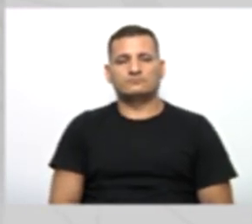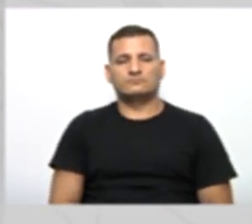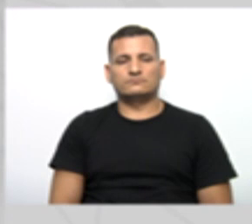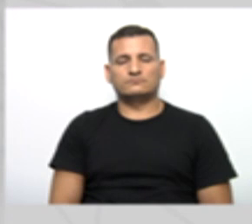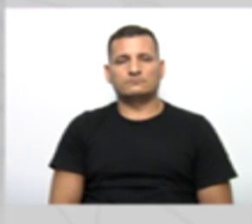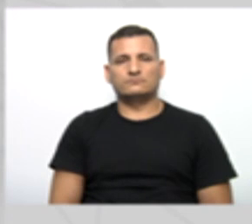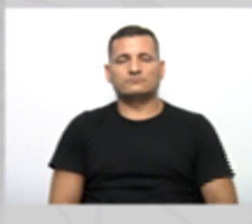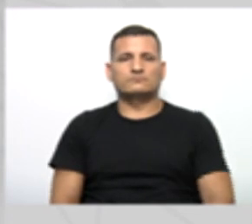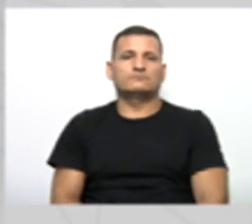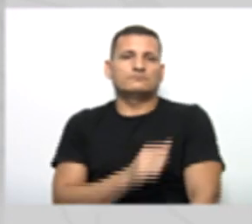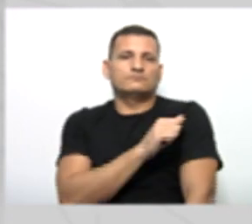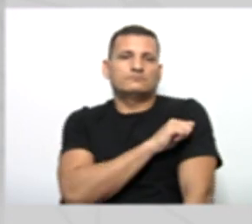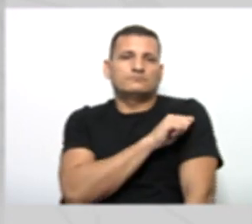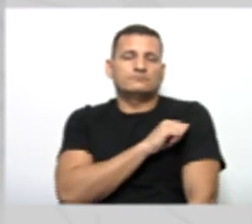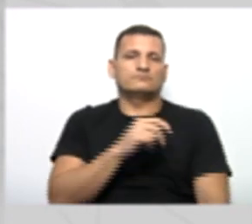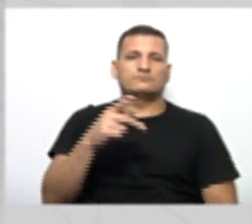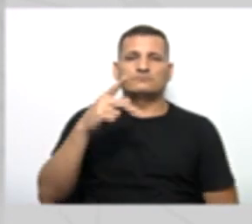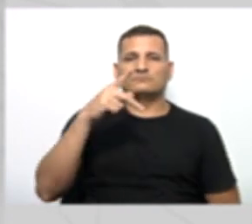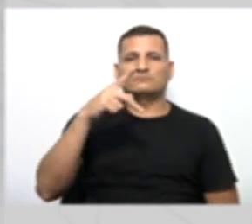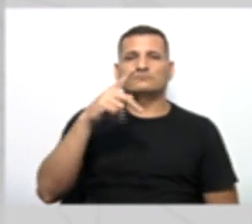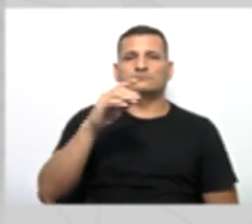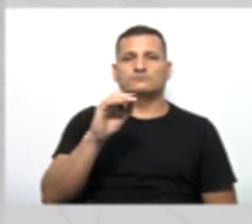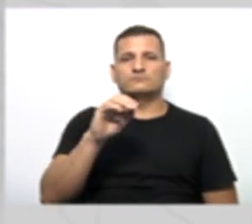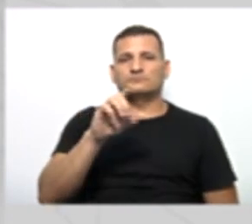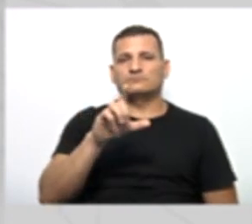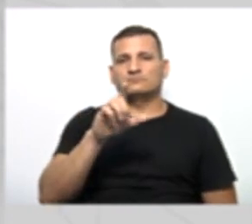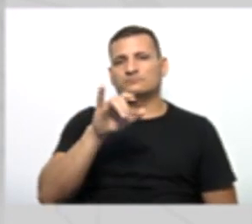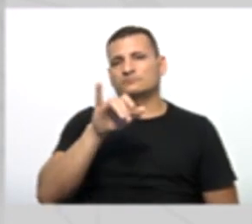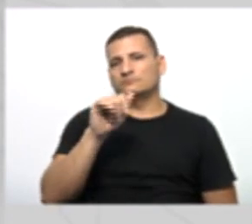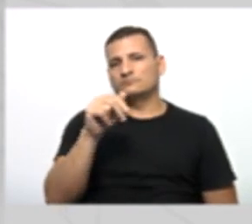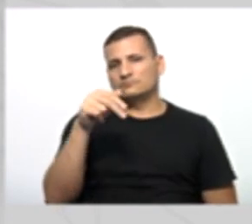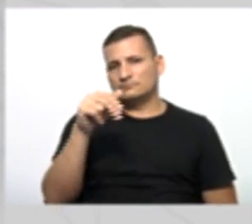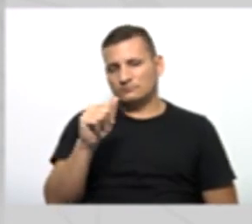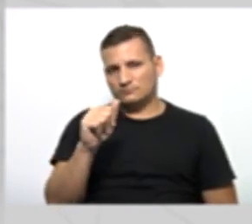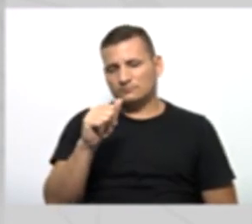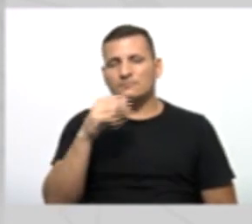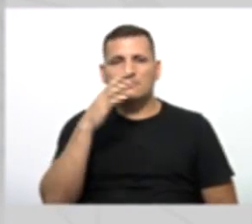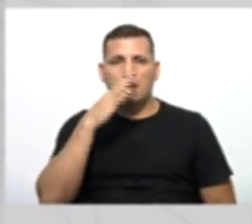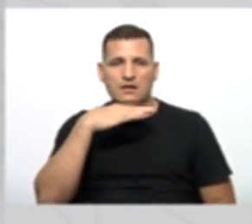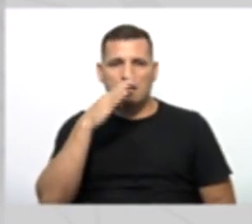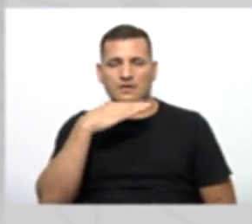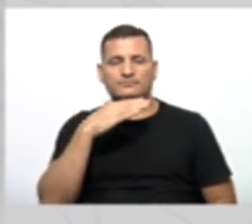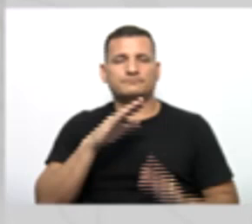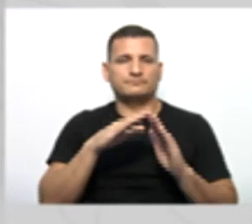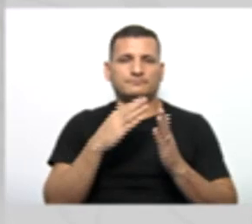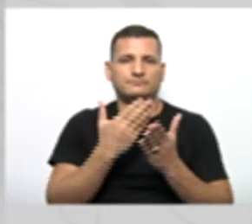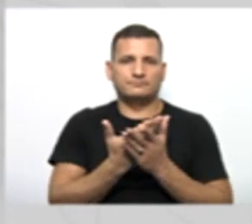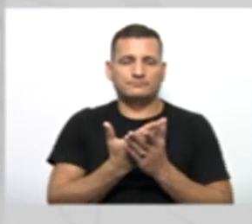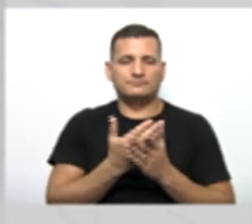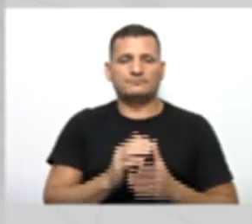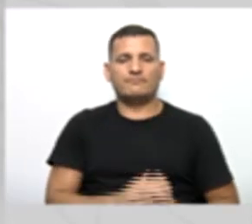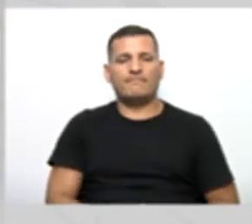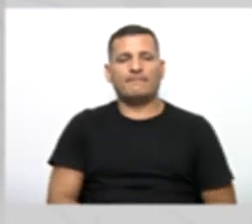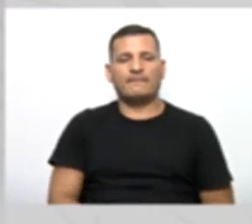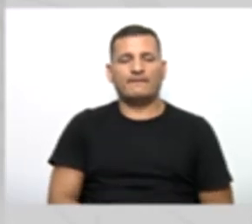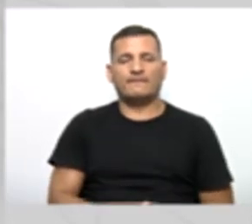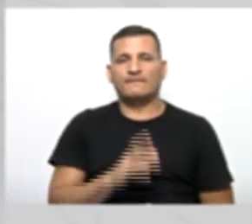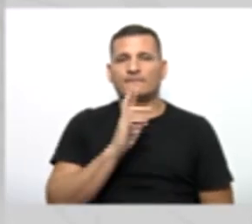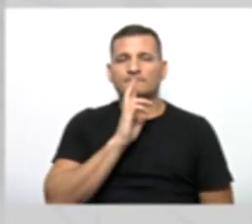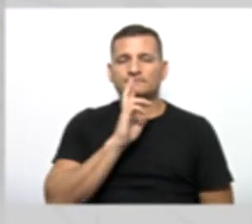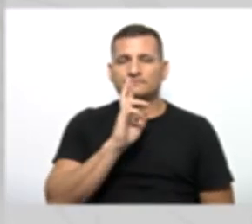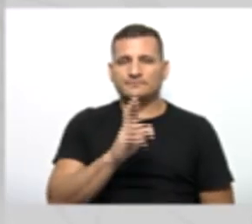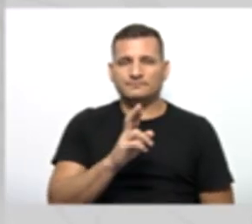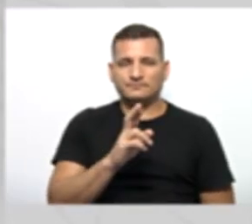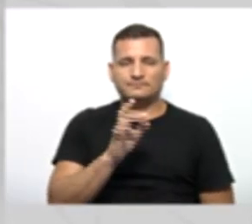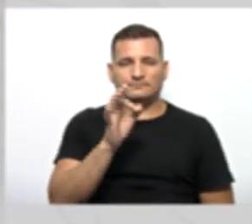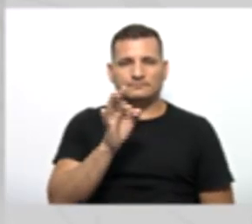a aluna Poliana, lá da escola Estácio de Sá, lá de Pimenta Bueno, ela respondeu que a